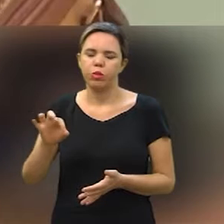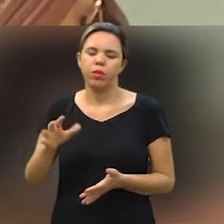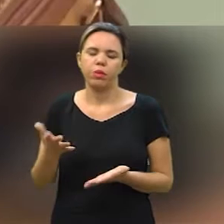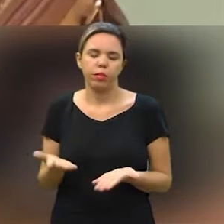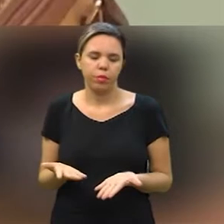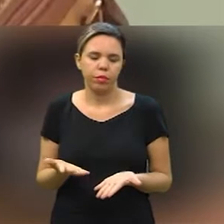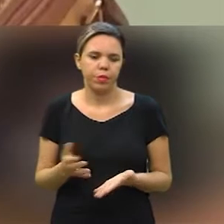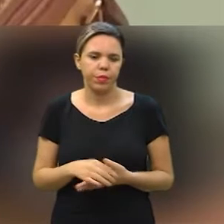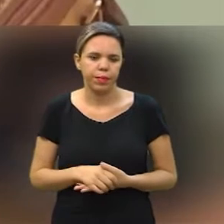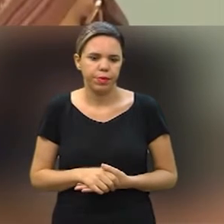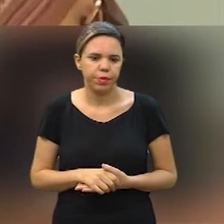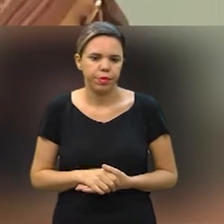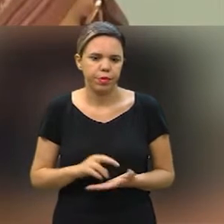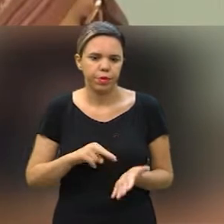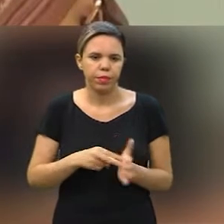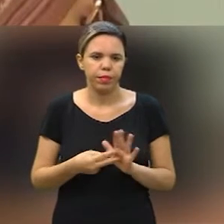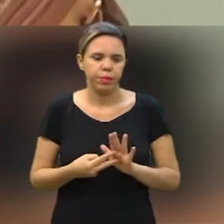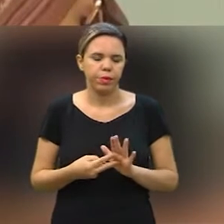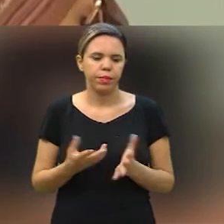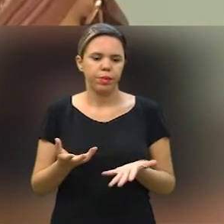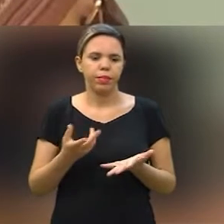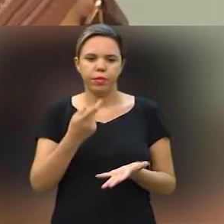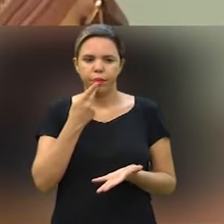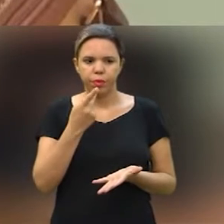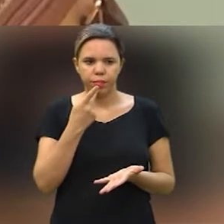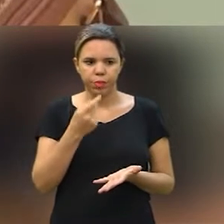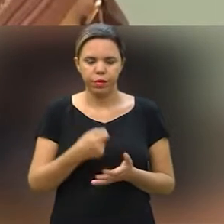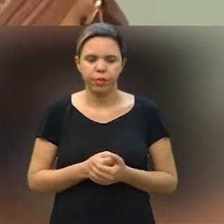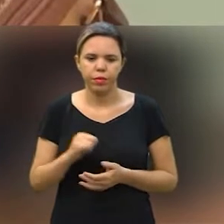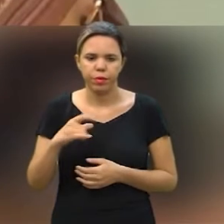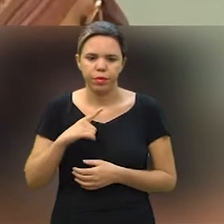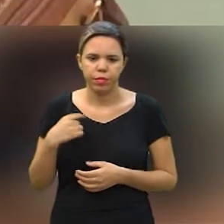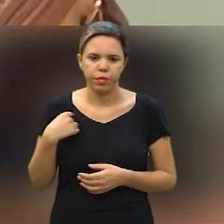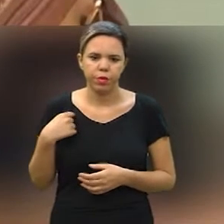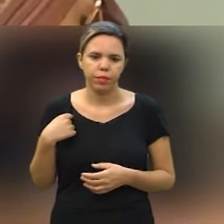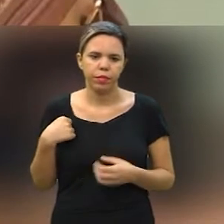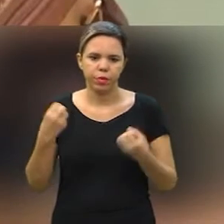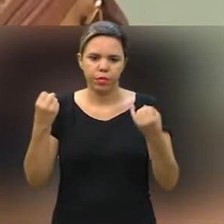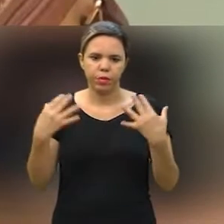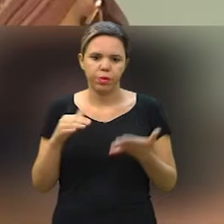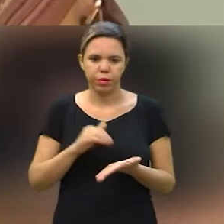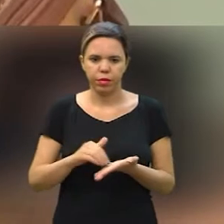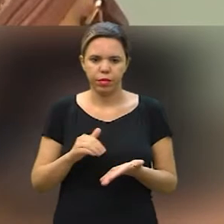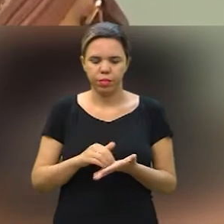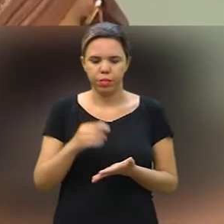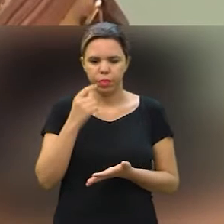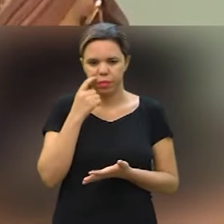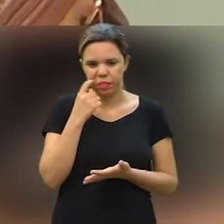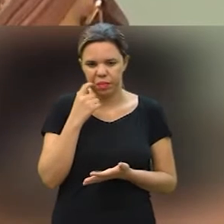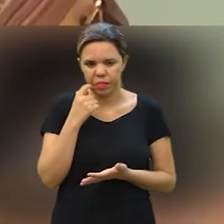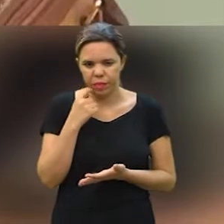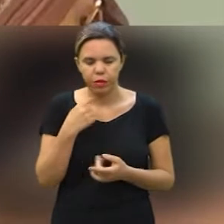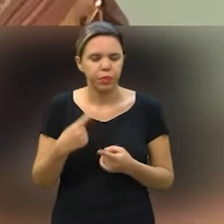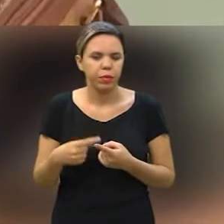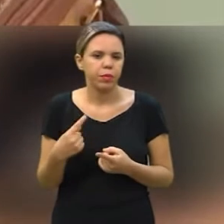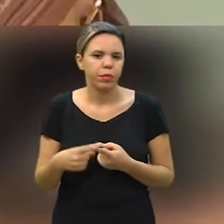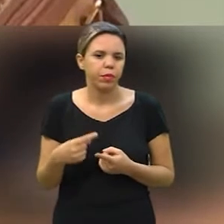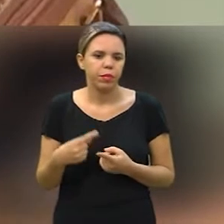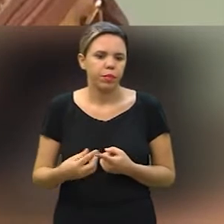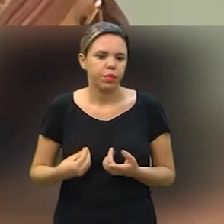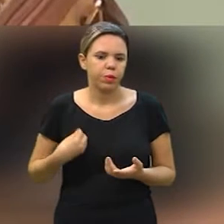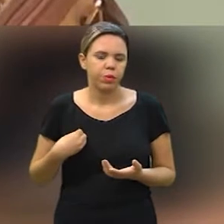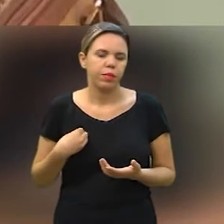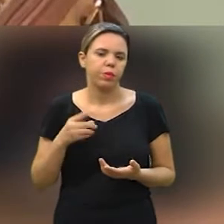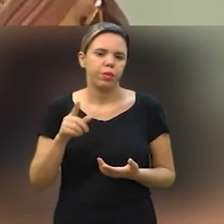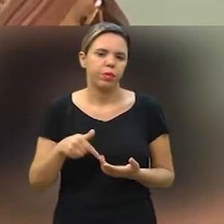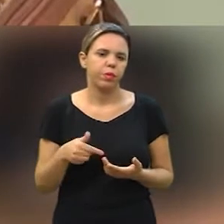32,7%. E aí, eu queria meio que, se tivesse uma explicação da Secretaria, o